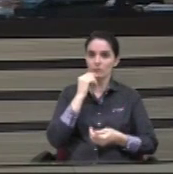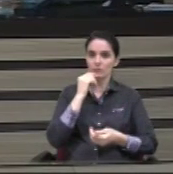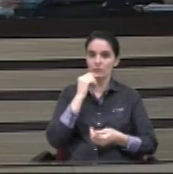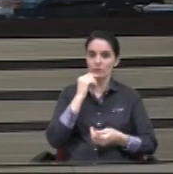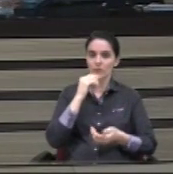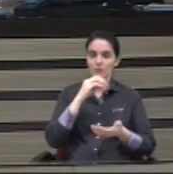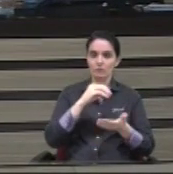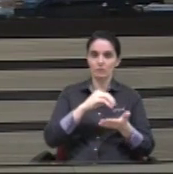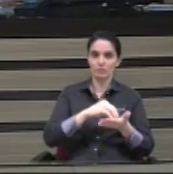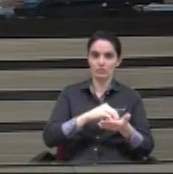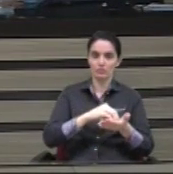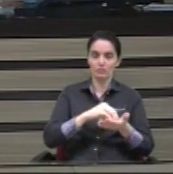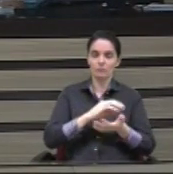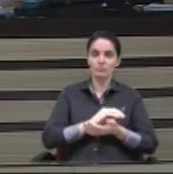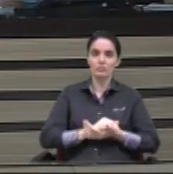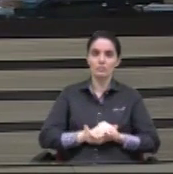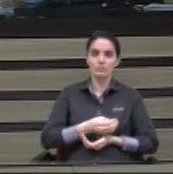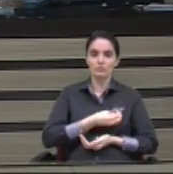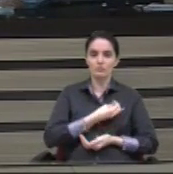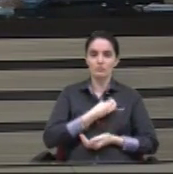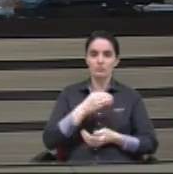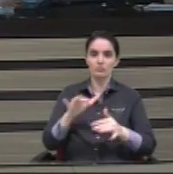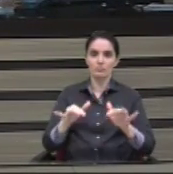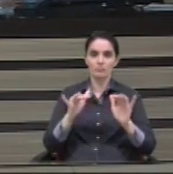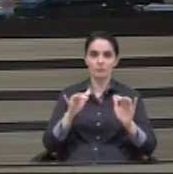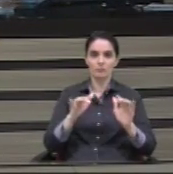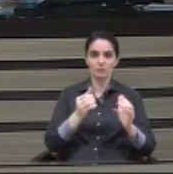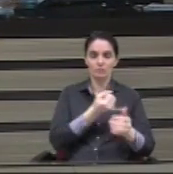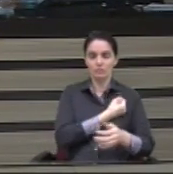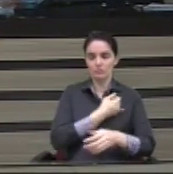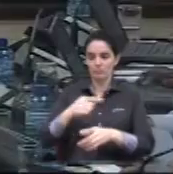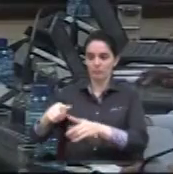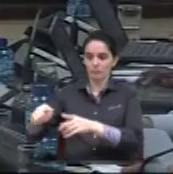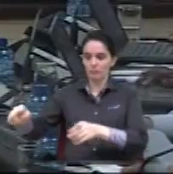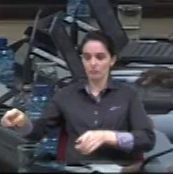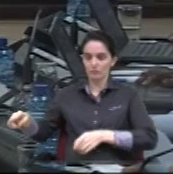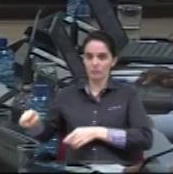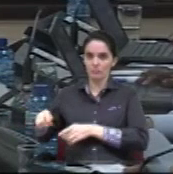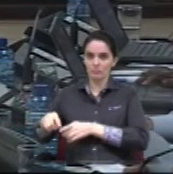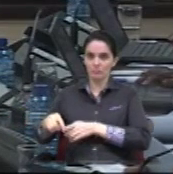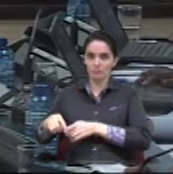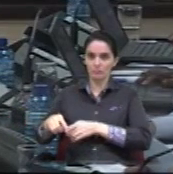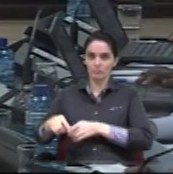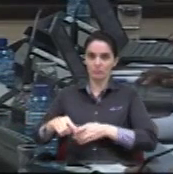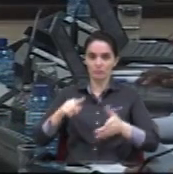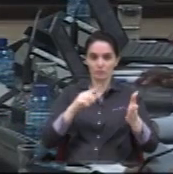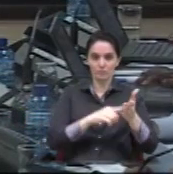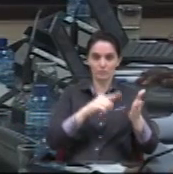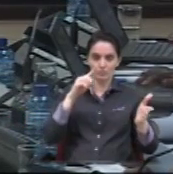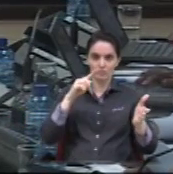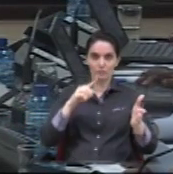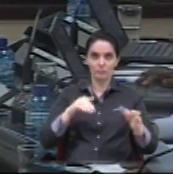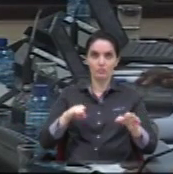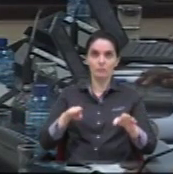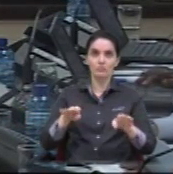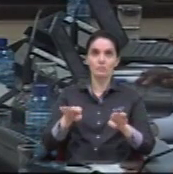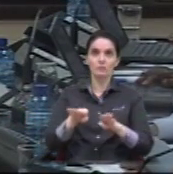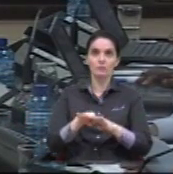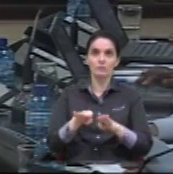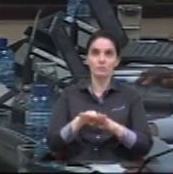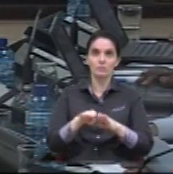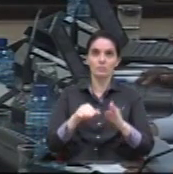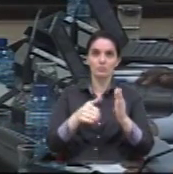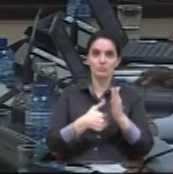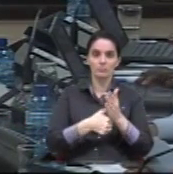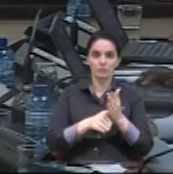expediente. O número do gabinete, a tecla entra e depois também... Já tinha feito isso, faço